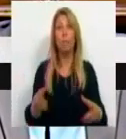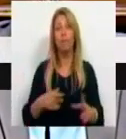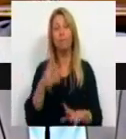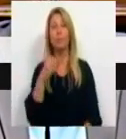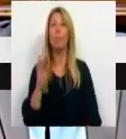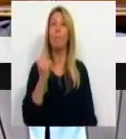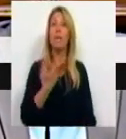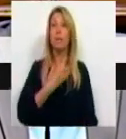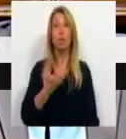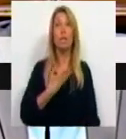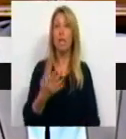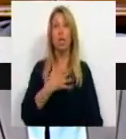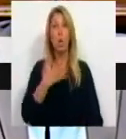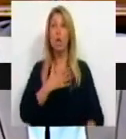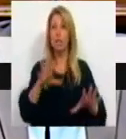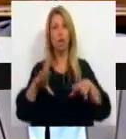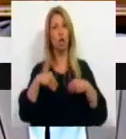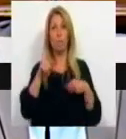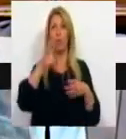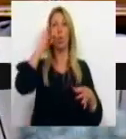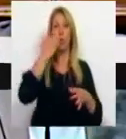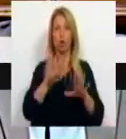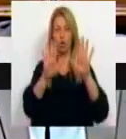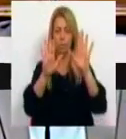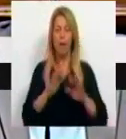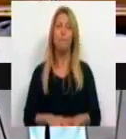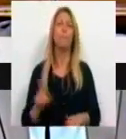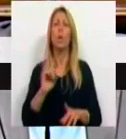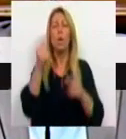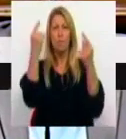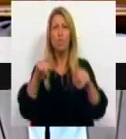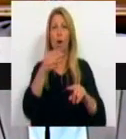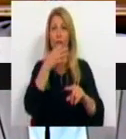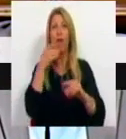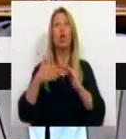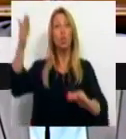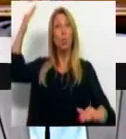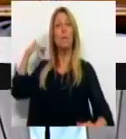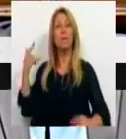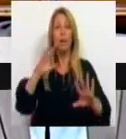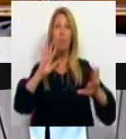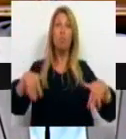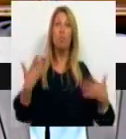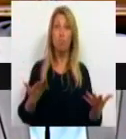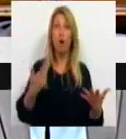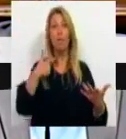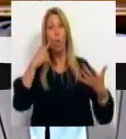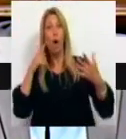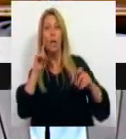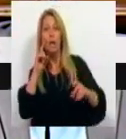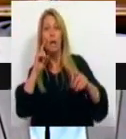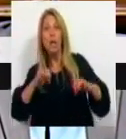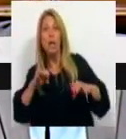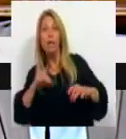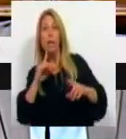assumir esses custos. Mas não é só falar do passado que podemos precaver o futuro. É preciso perceber